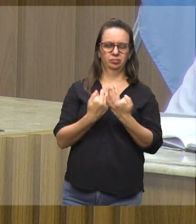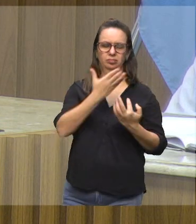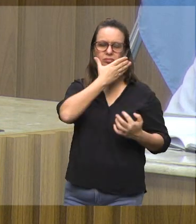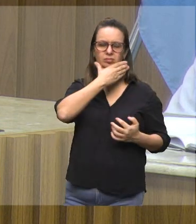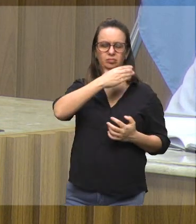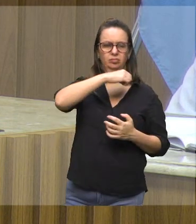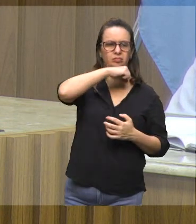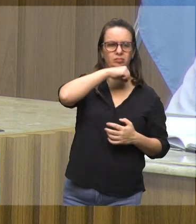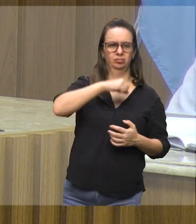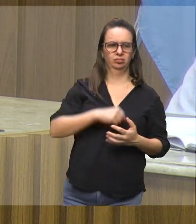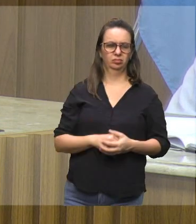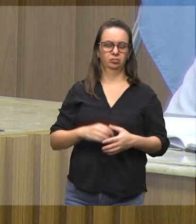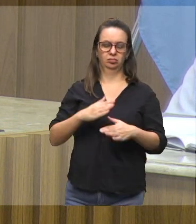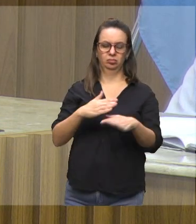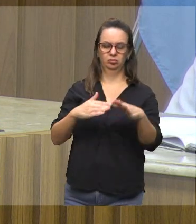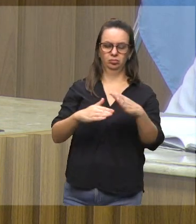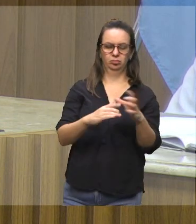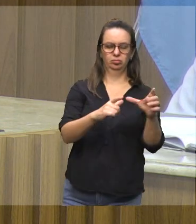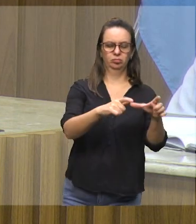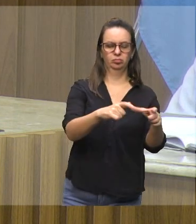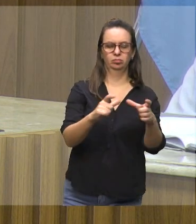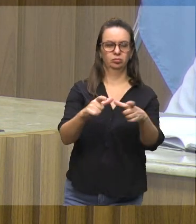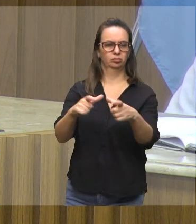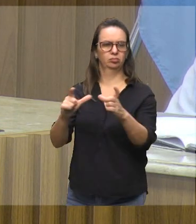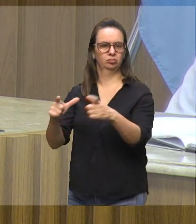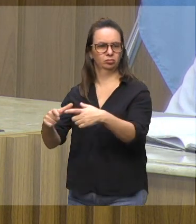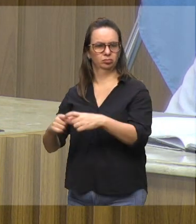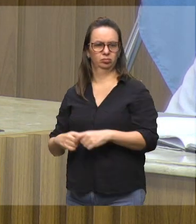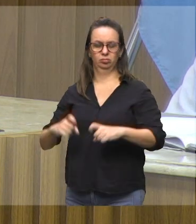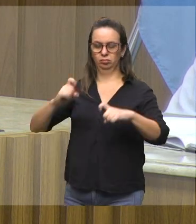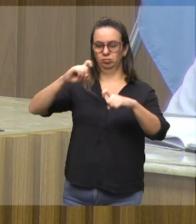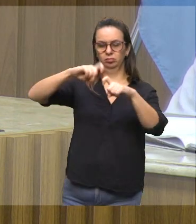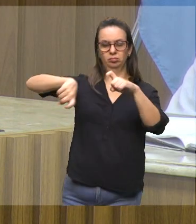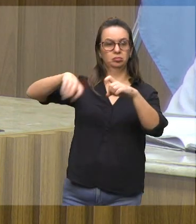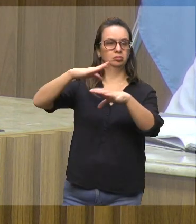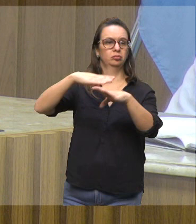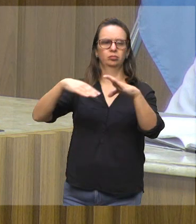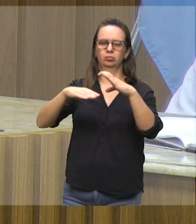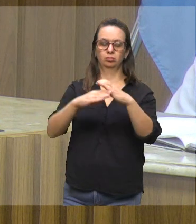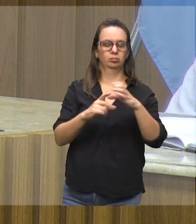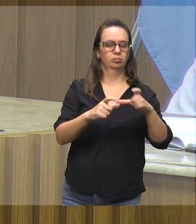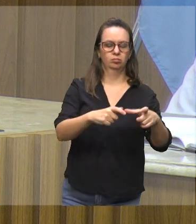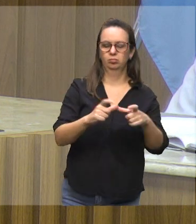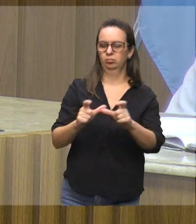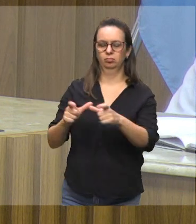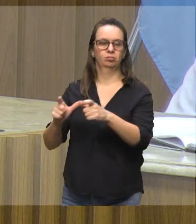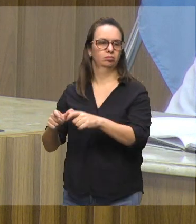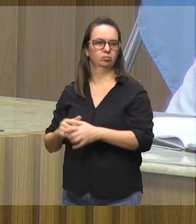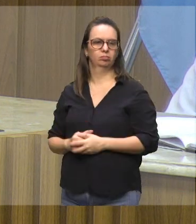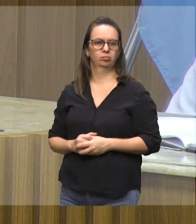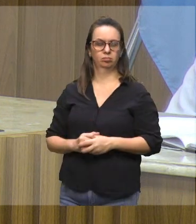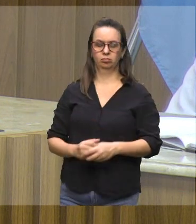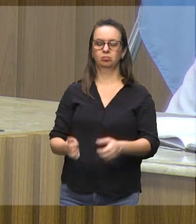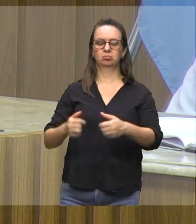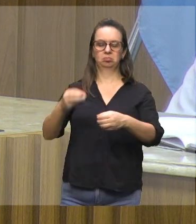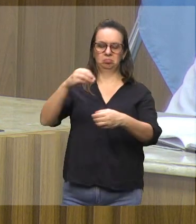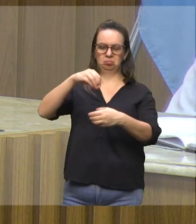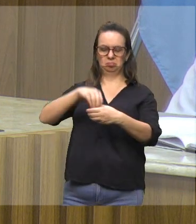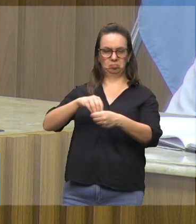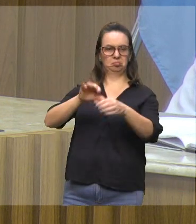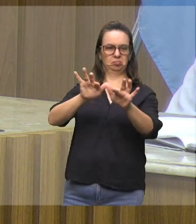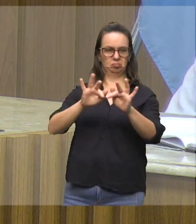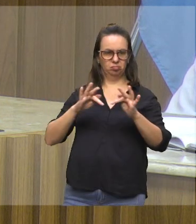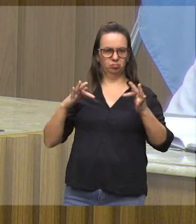E em toda parte, pedofilia está em toda parte, o abuso sexual está em toda parte. Seja no seio da família, seja com